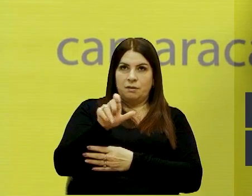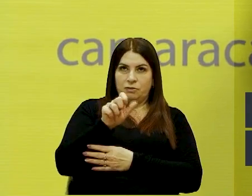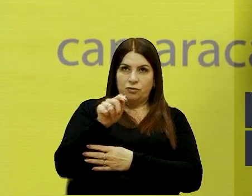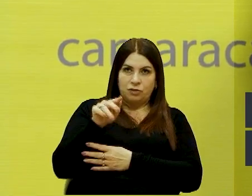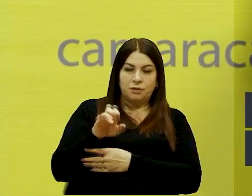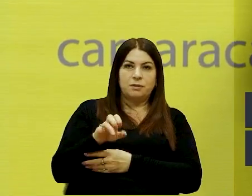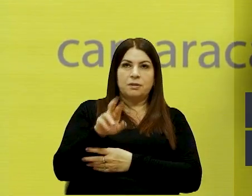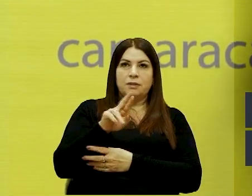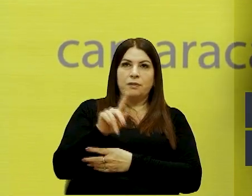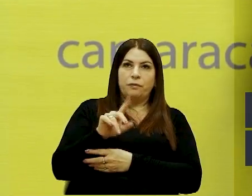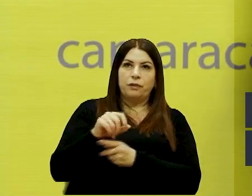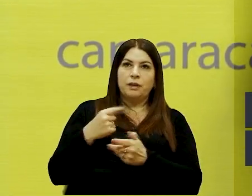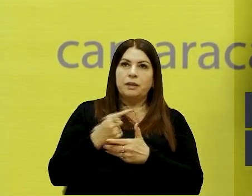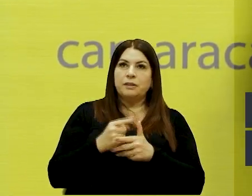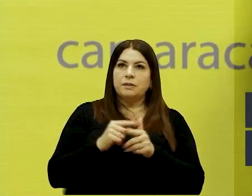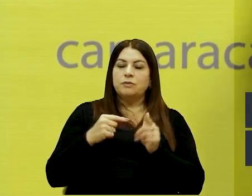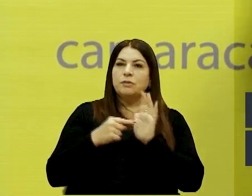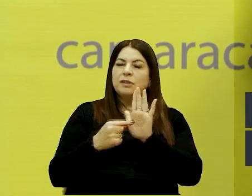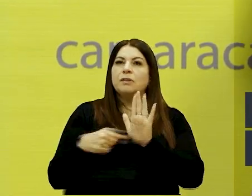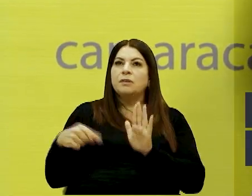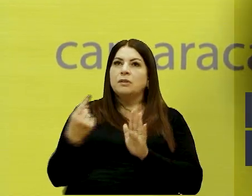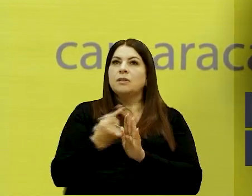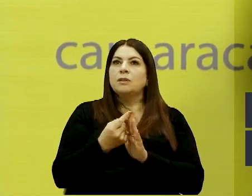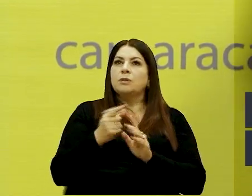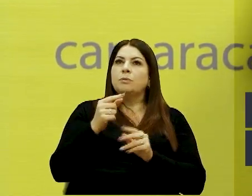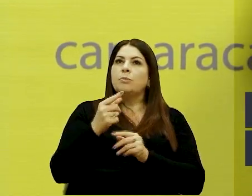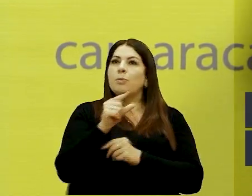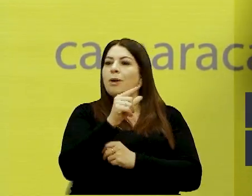Oliveira, onde a gente já vê o plantio de árvores, o